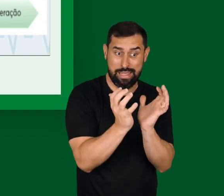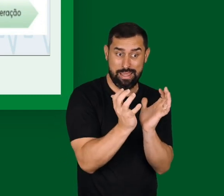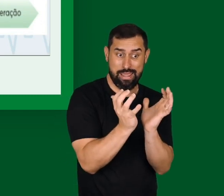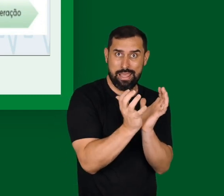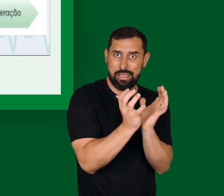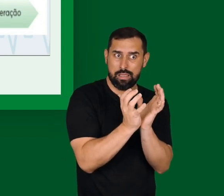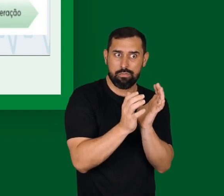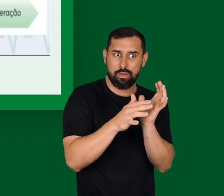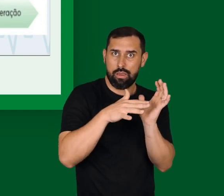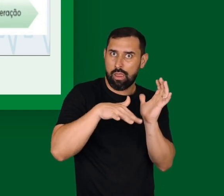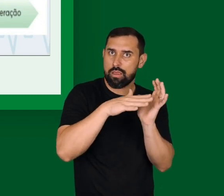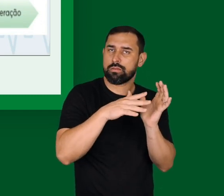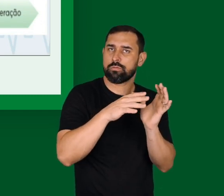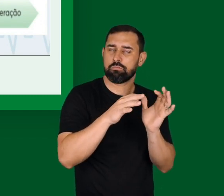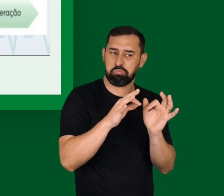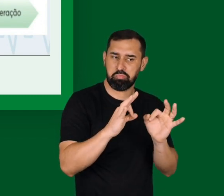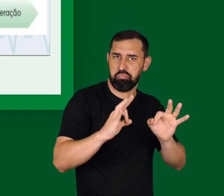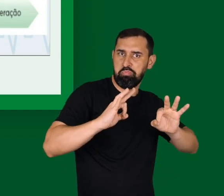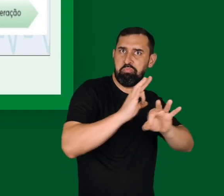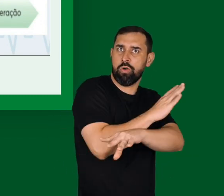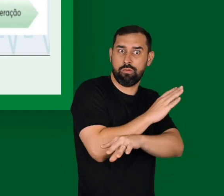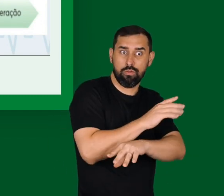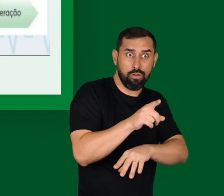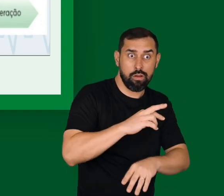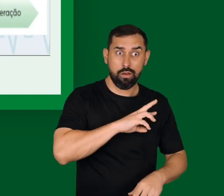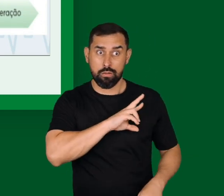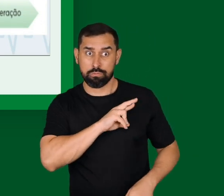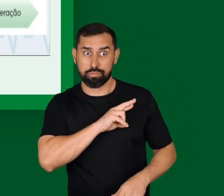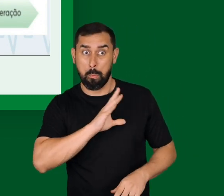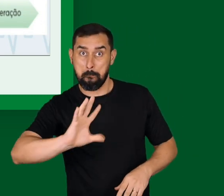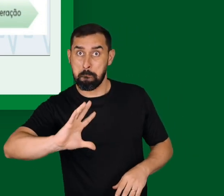brincando ou estudando, para que as equipes